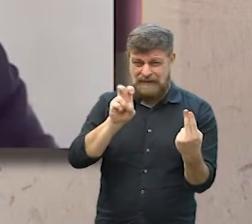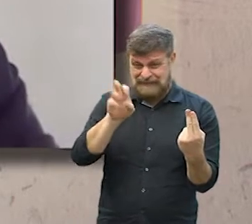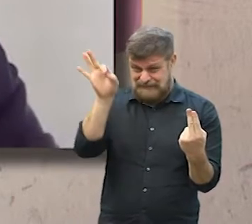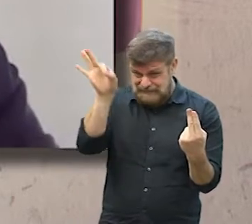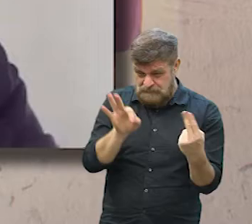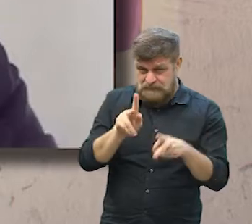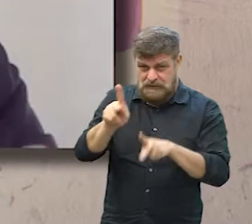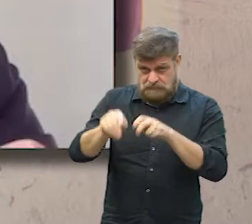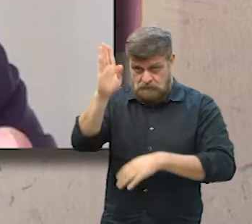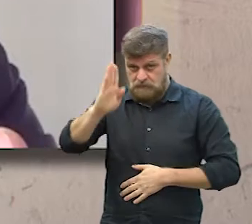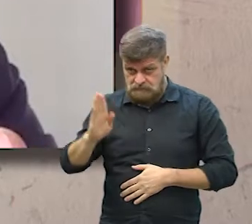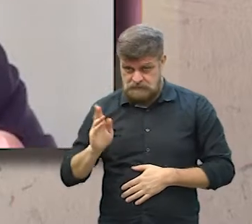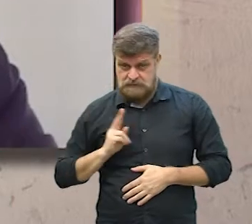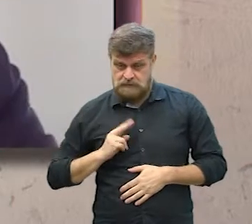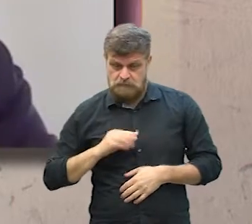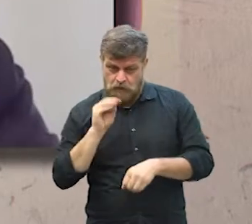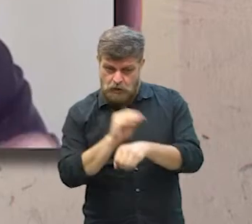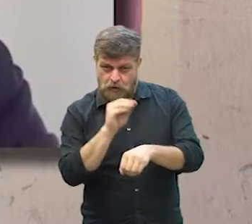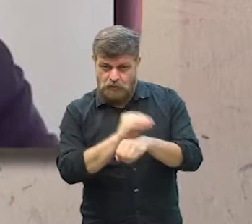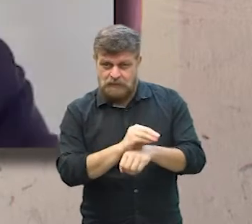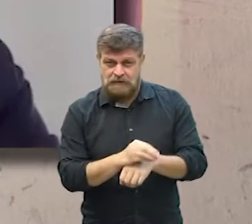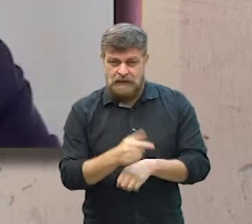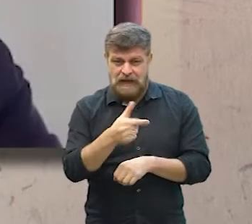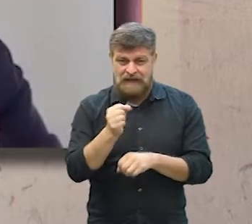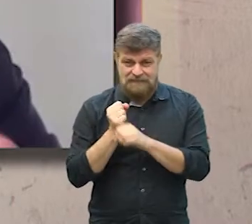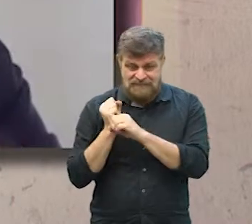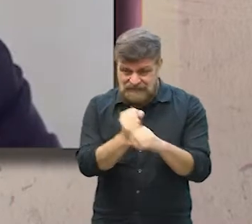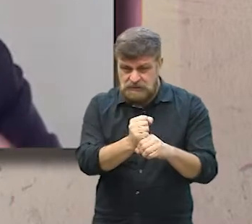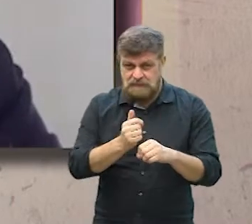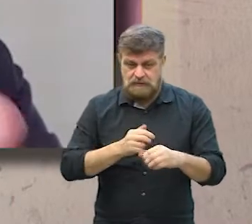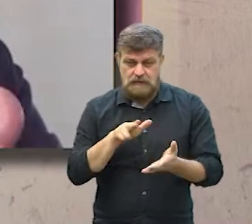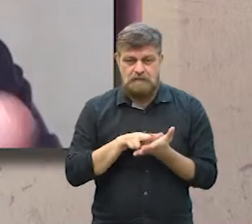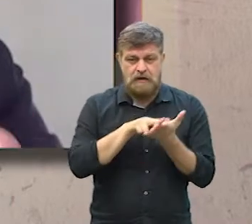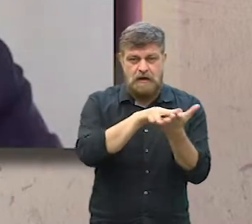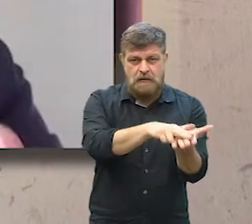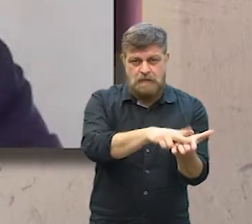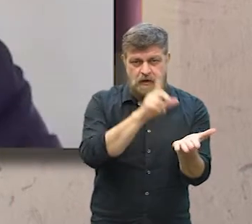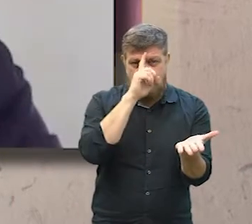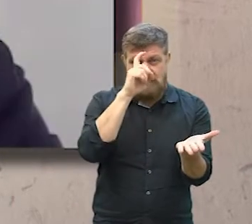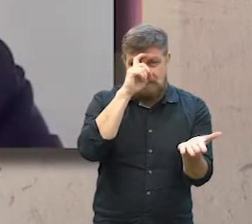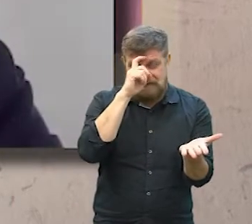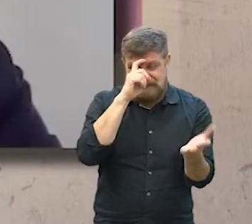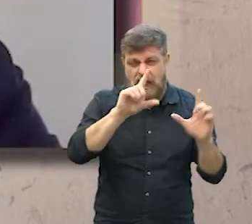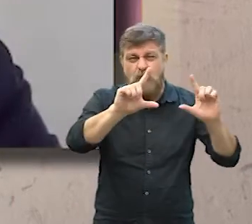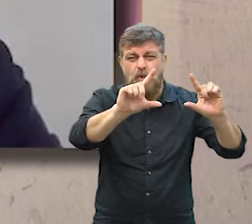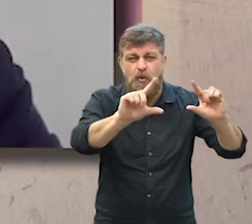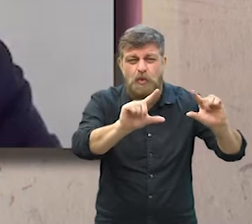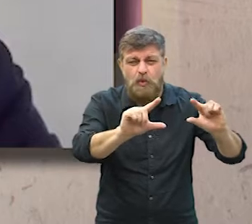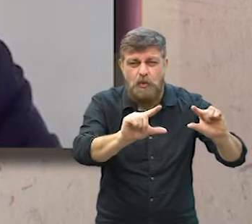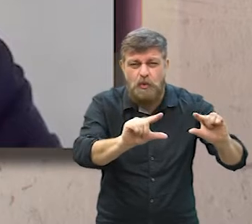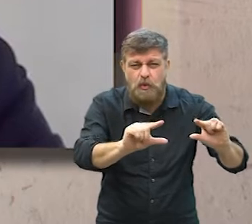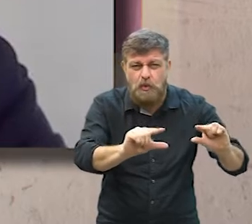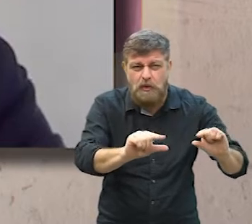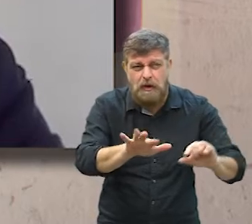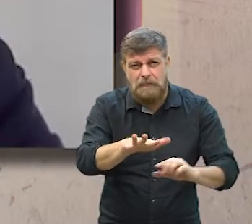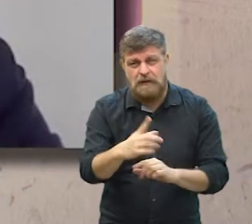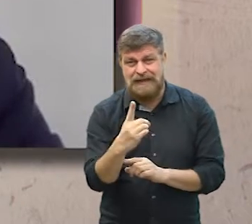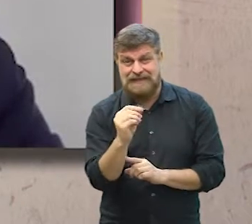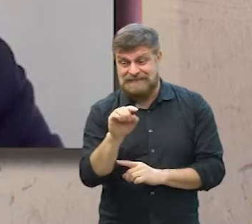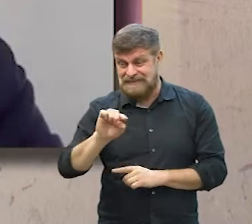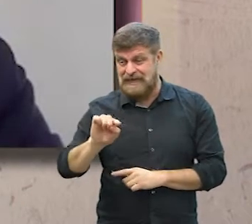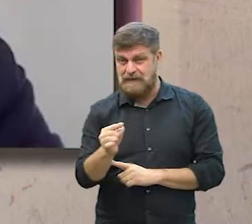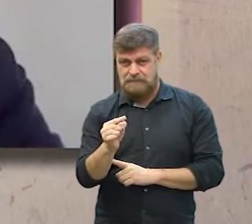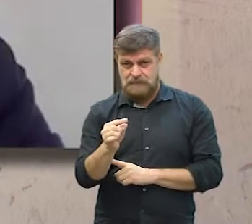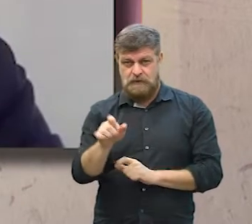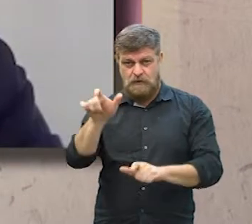a 80%, 85% da nossa população, em 20 anos a gente diminuiu o número de internações por asma de 400 mil por ano para menos de